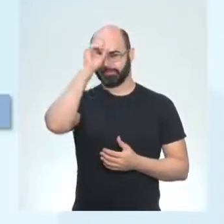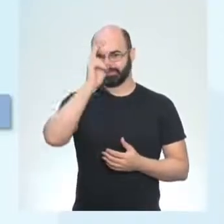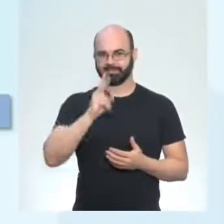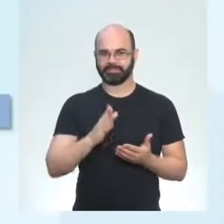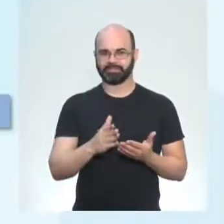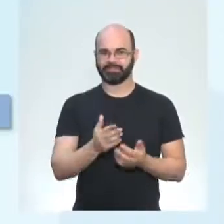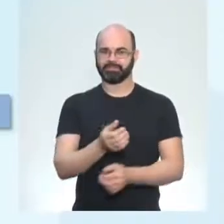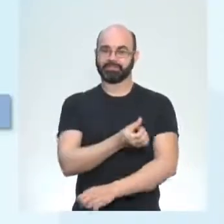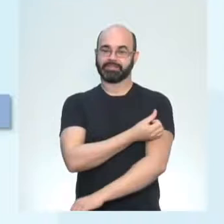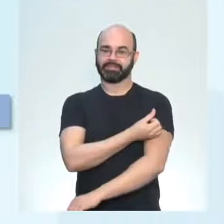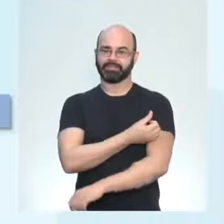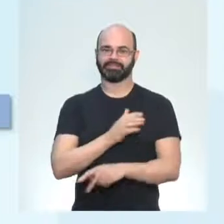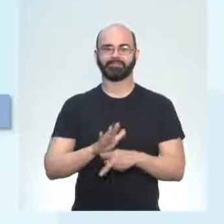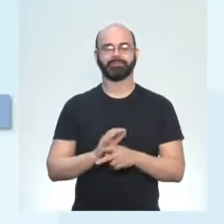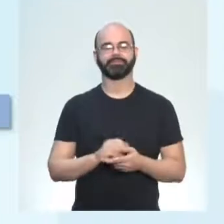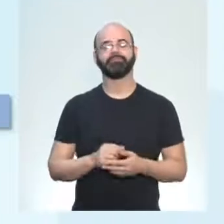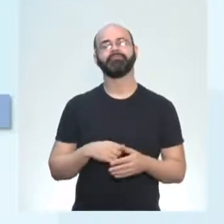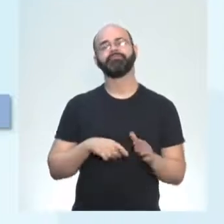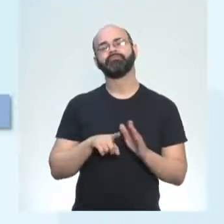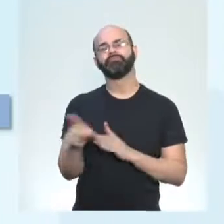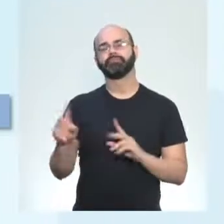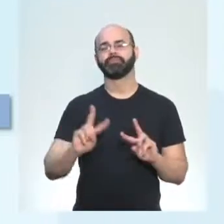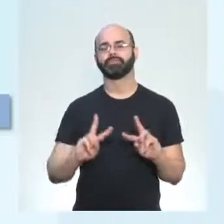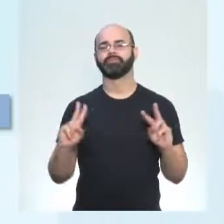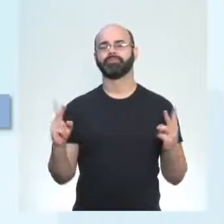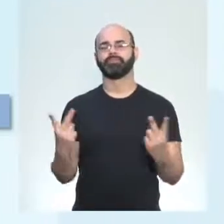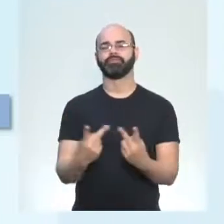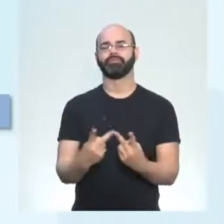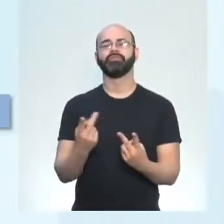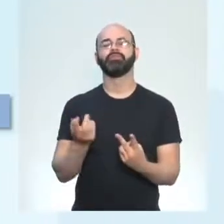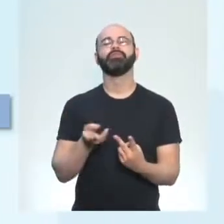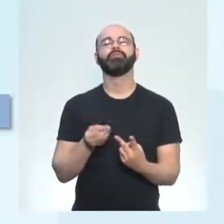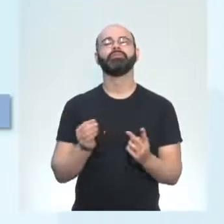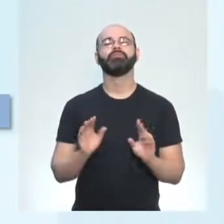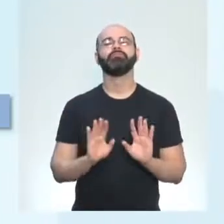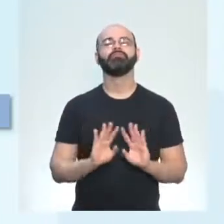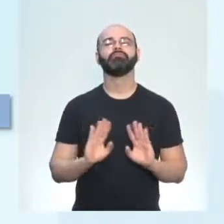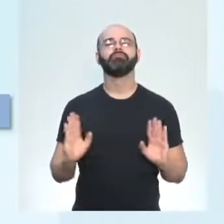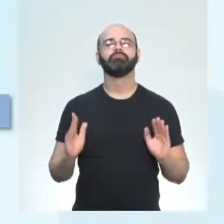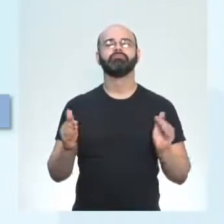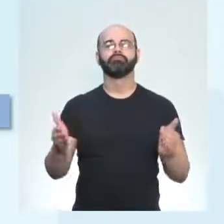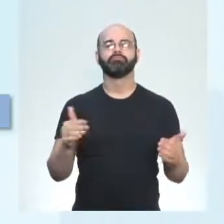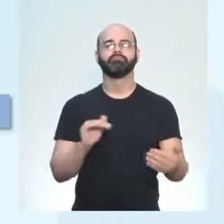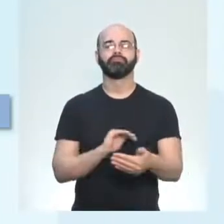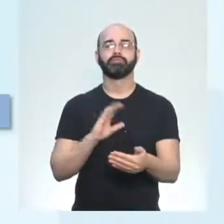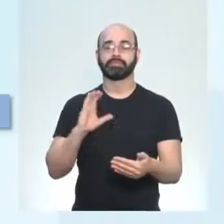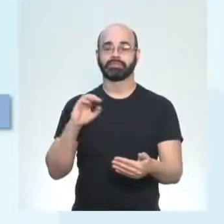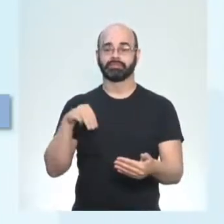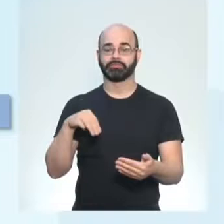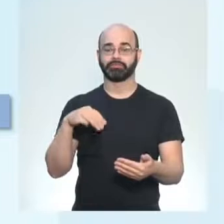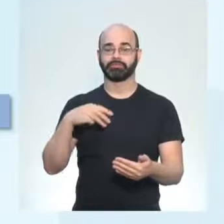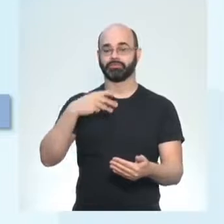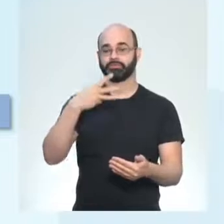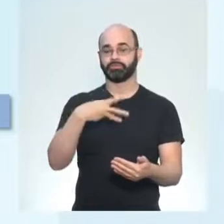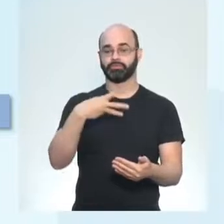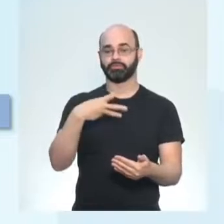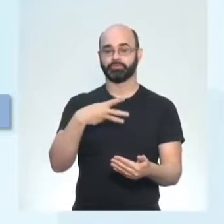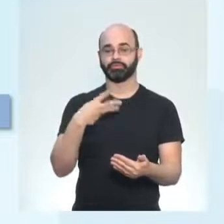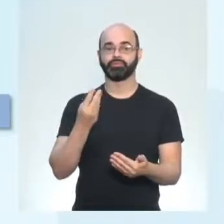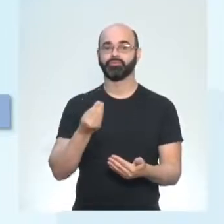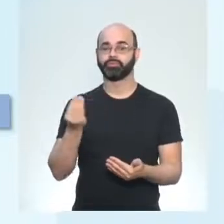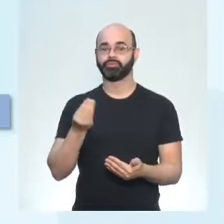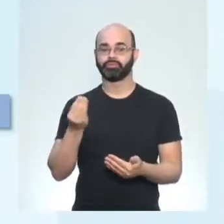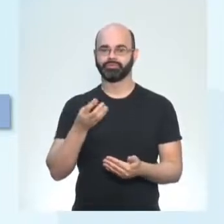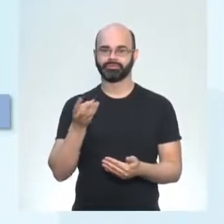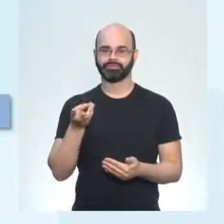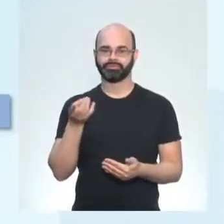qual é o volume desse aquário em centímetros cúbicos? Então, vamos localizar primeiro as dimensões, né, Jonas? Bora. Ó, eu